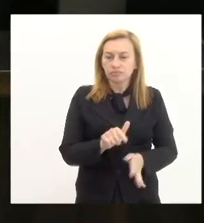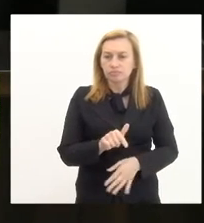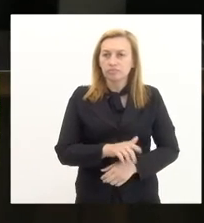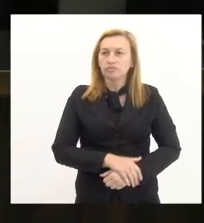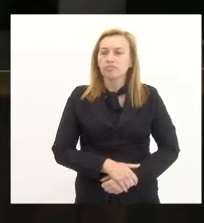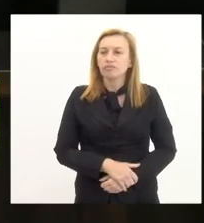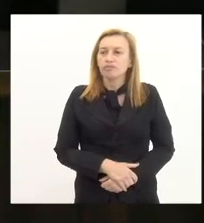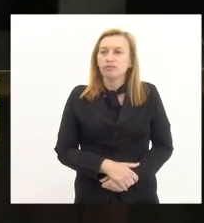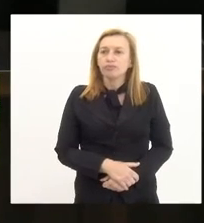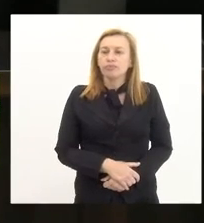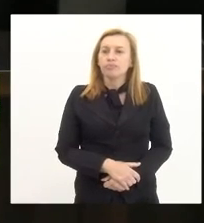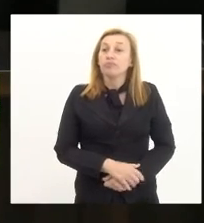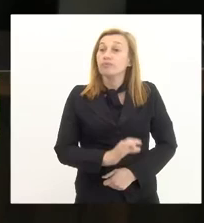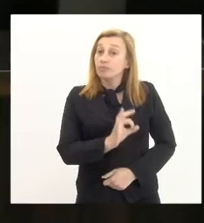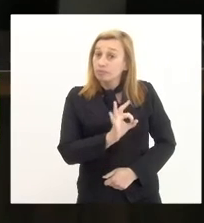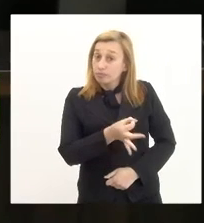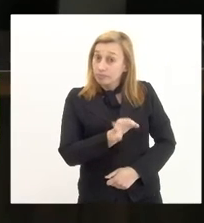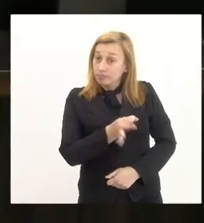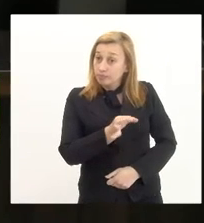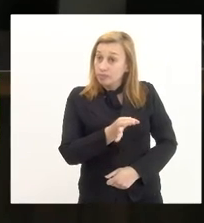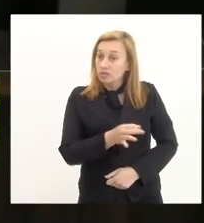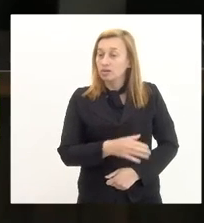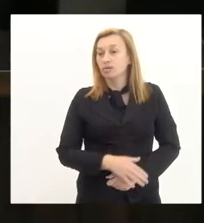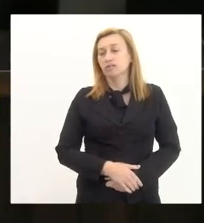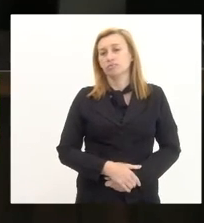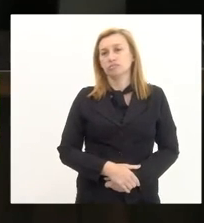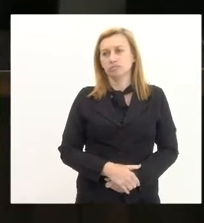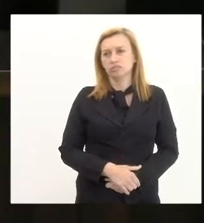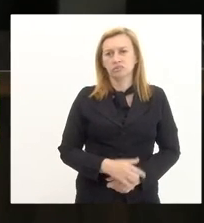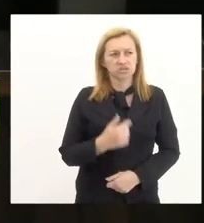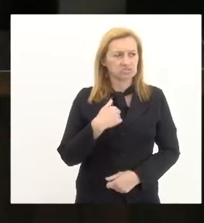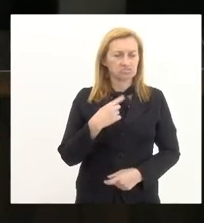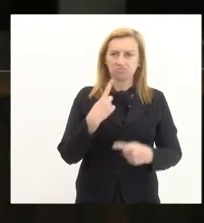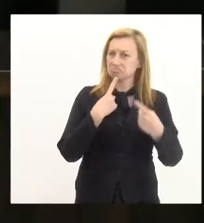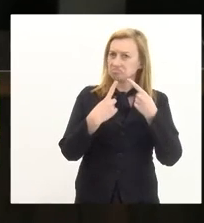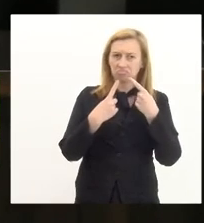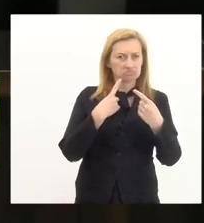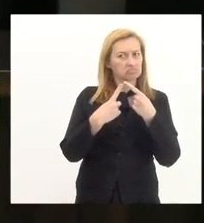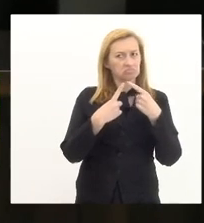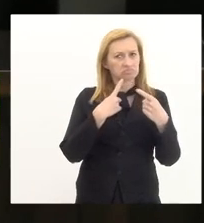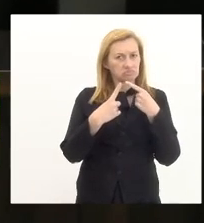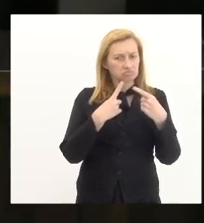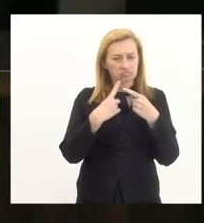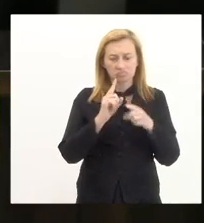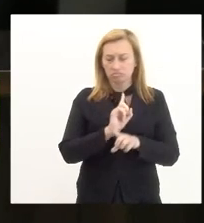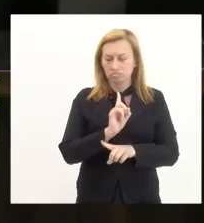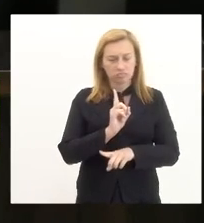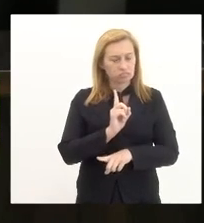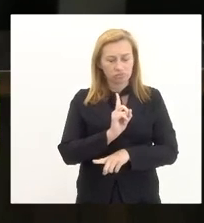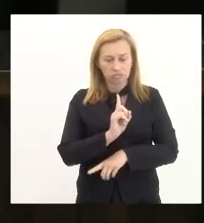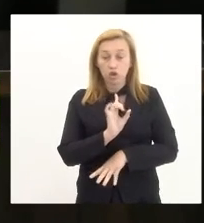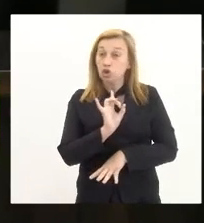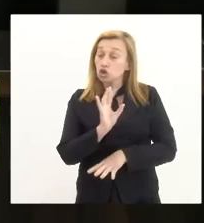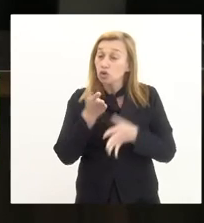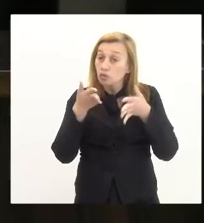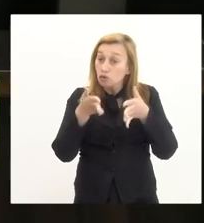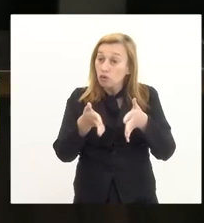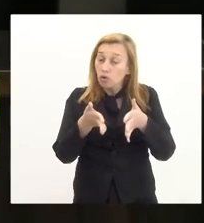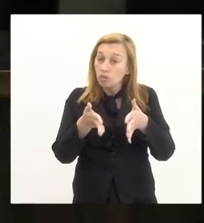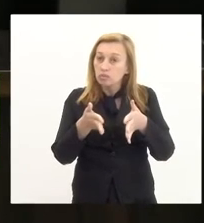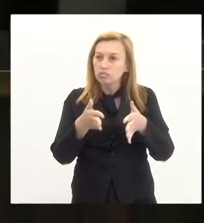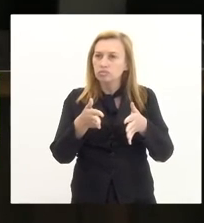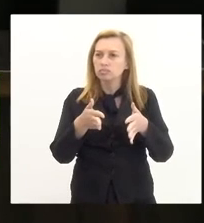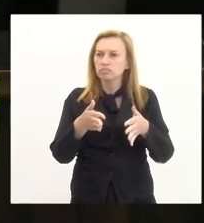e evidentemente que eu não vou discutir las Porque eu só só foco na questão